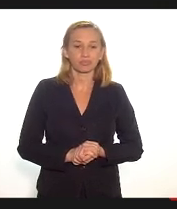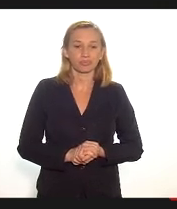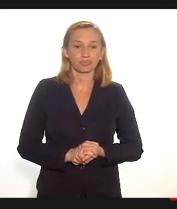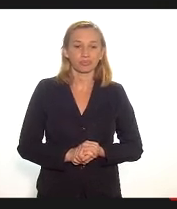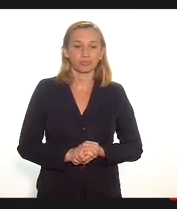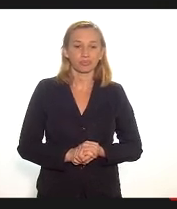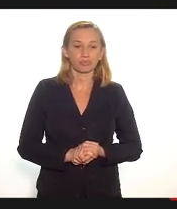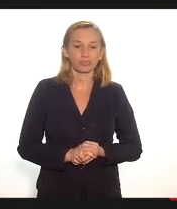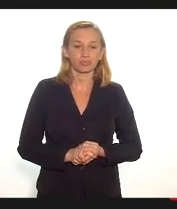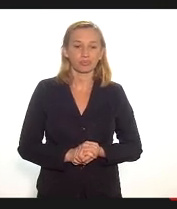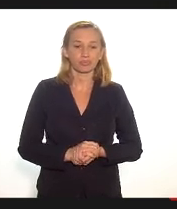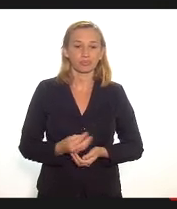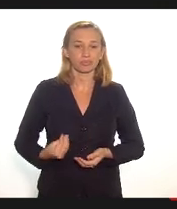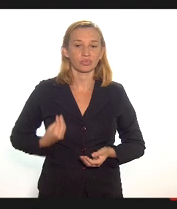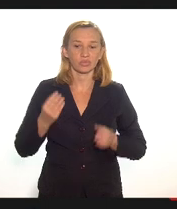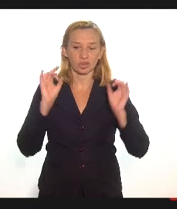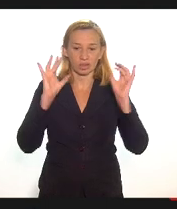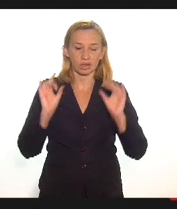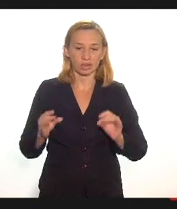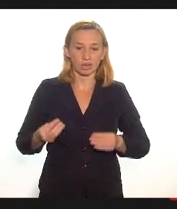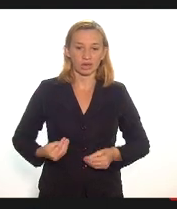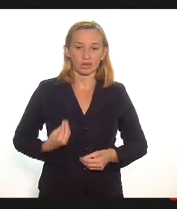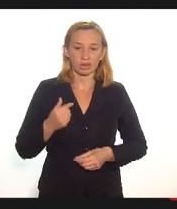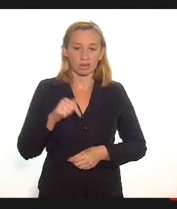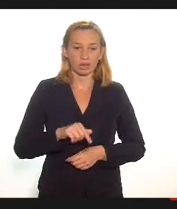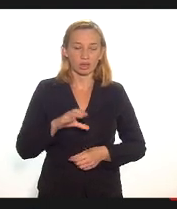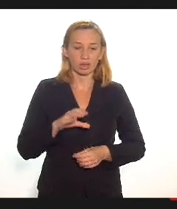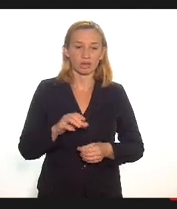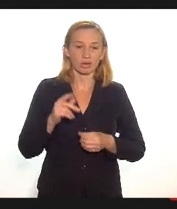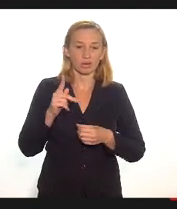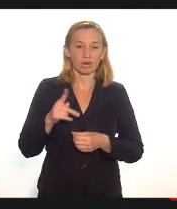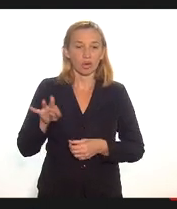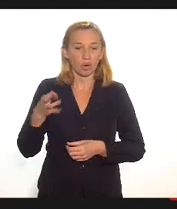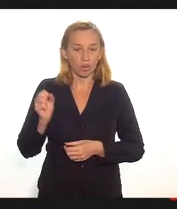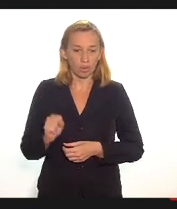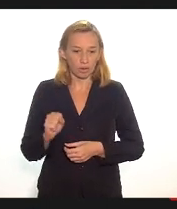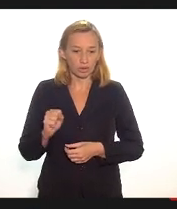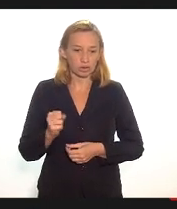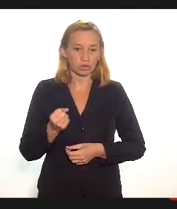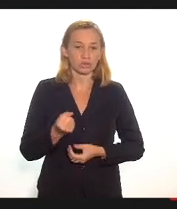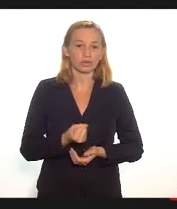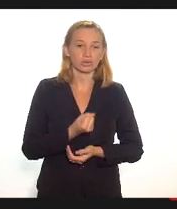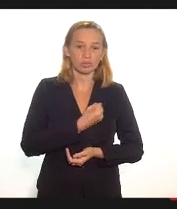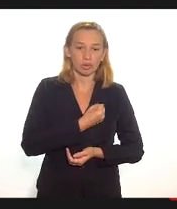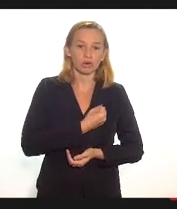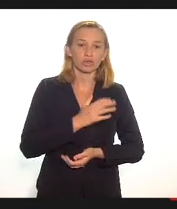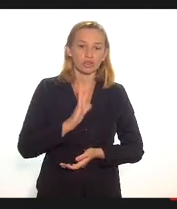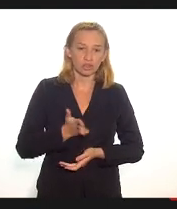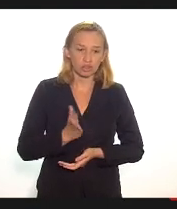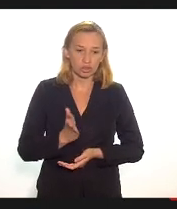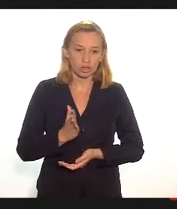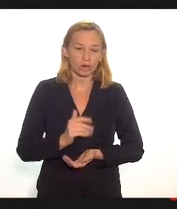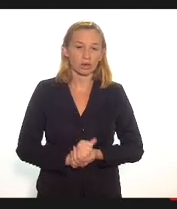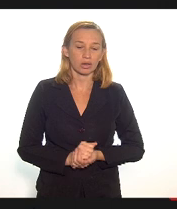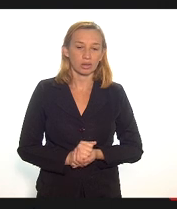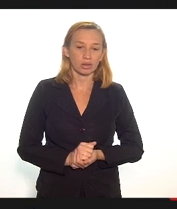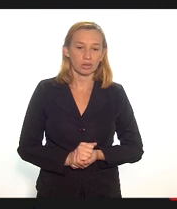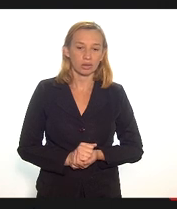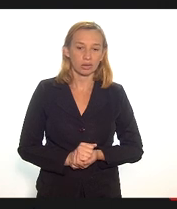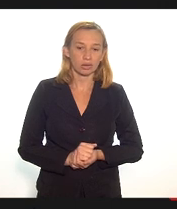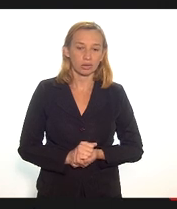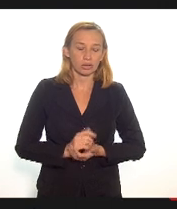participação especial eu fico por aqui, então agora eu vou falar dos royalties da sessão onerosa, que eu já dei